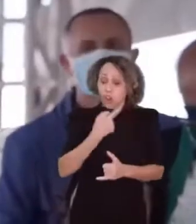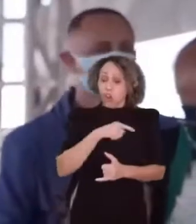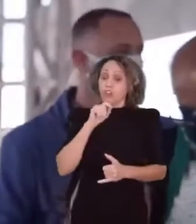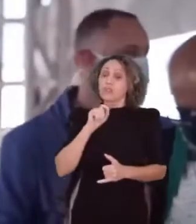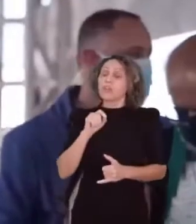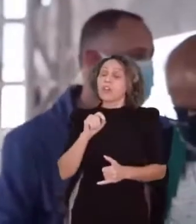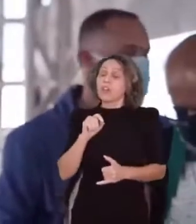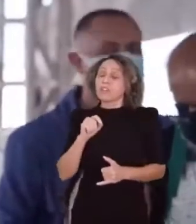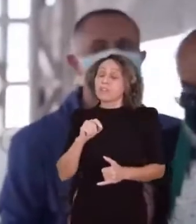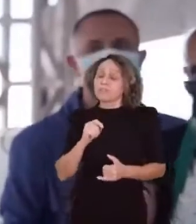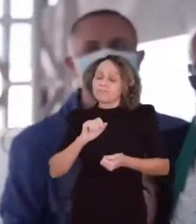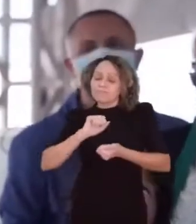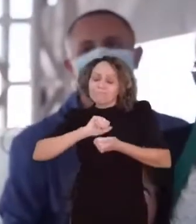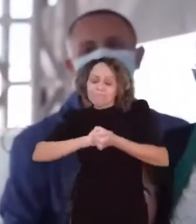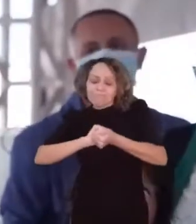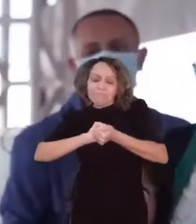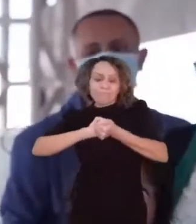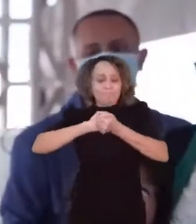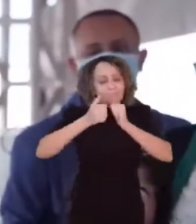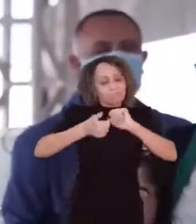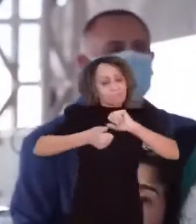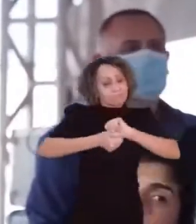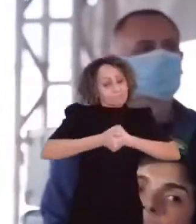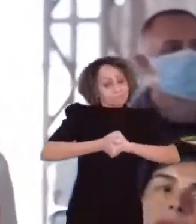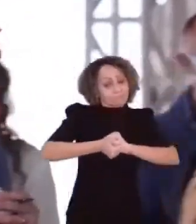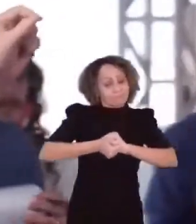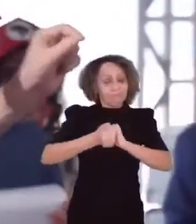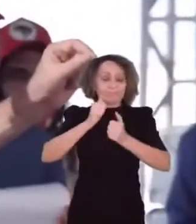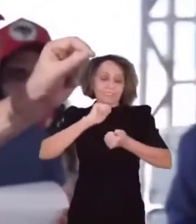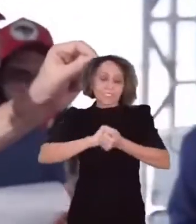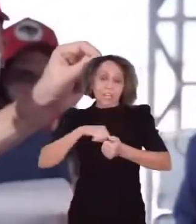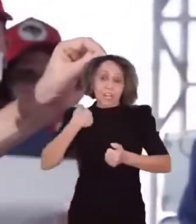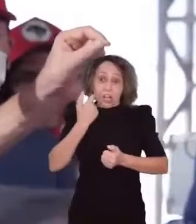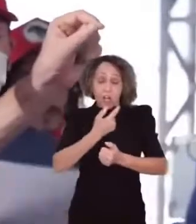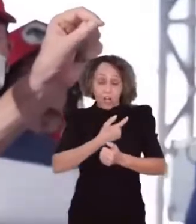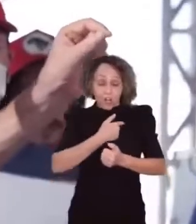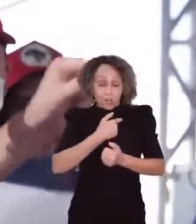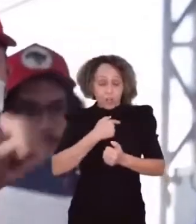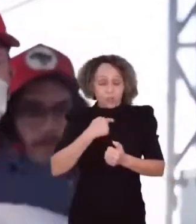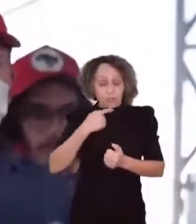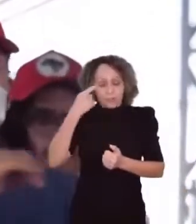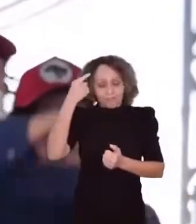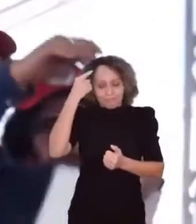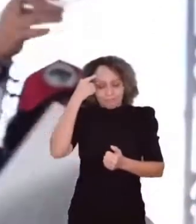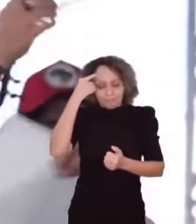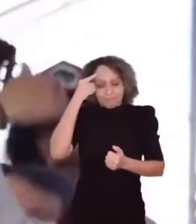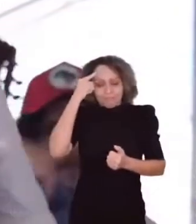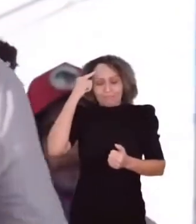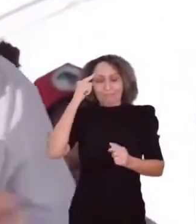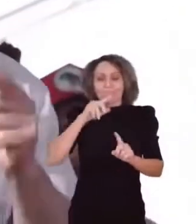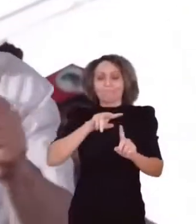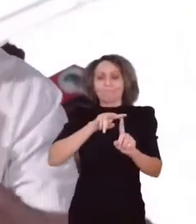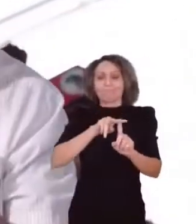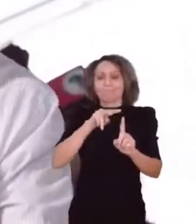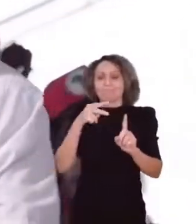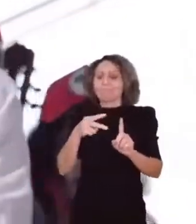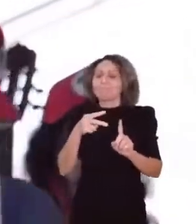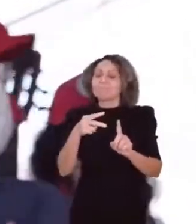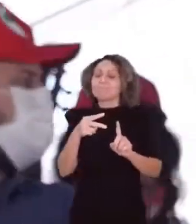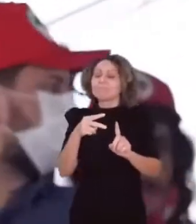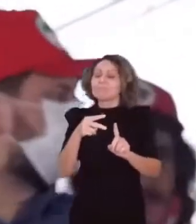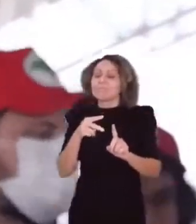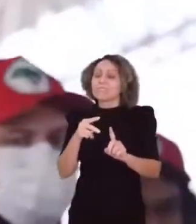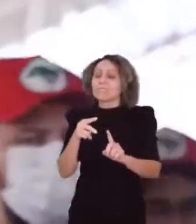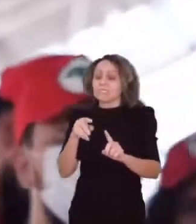nosso ideário da reforma agrária e passamos a chamar de reforma agrária popular. Porque antes